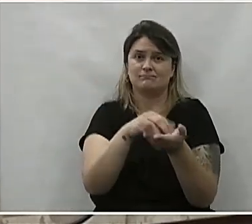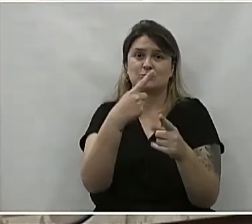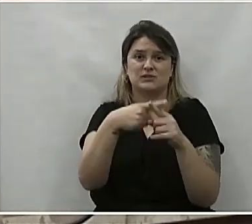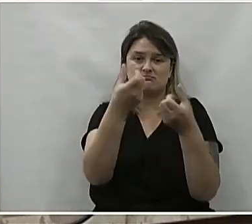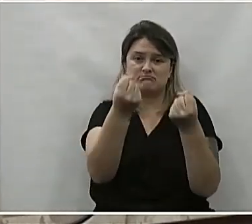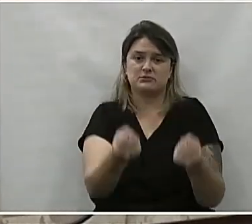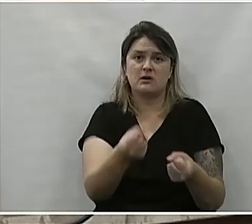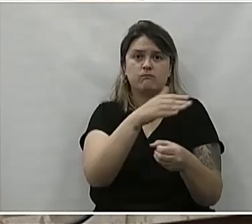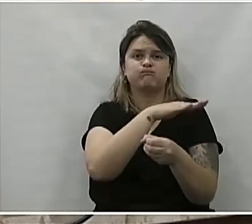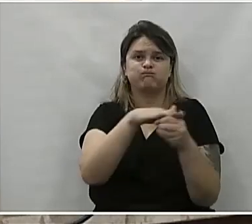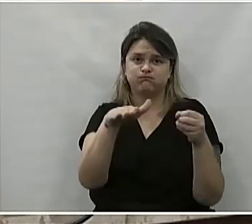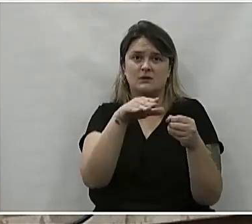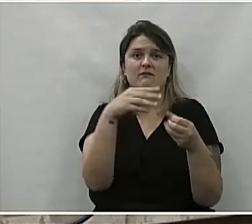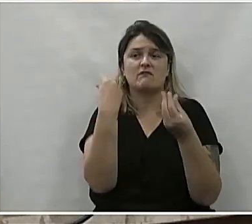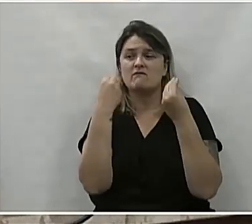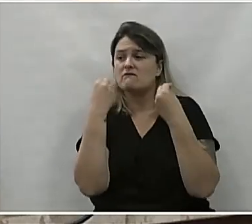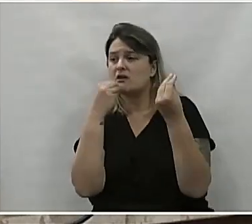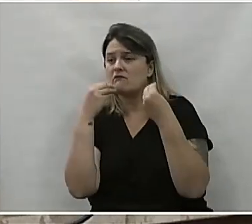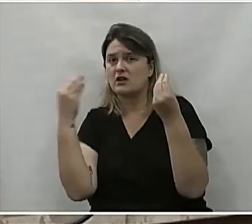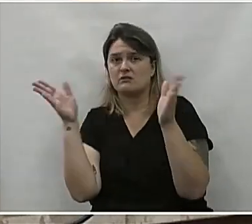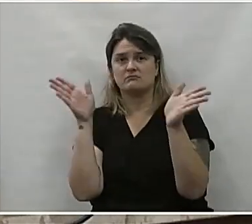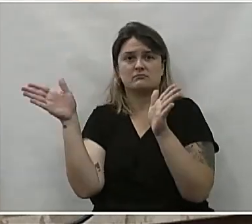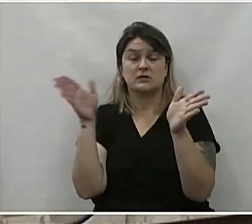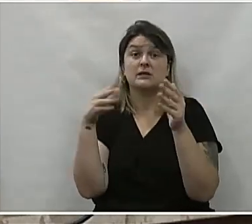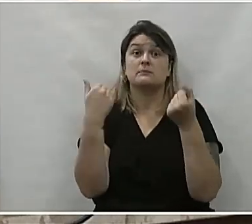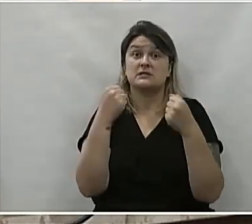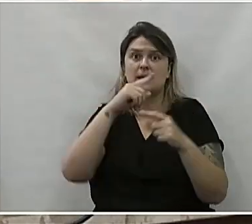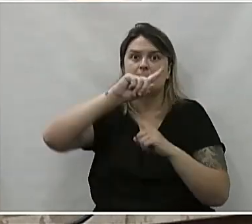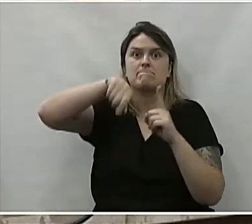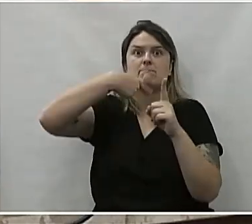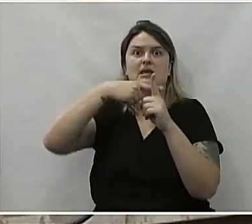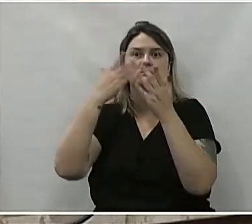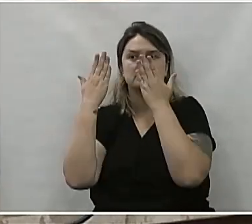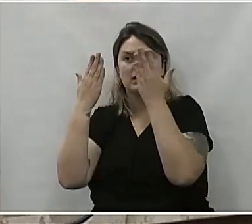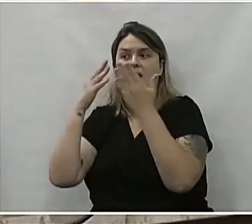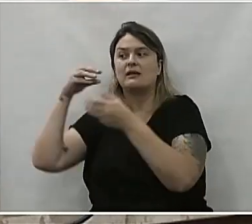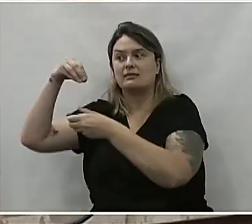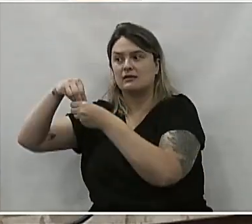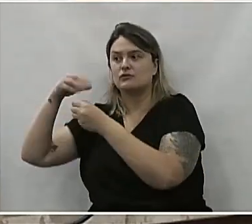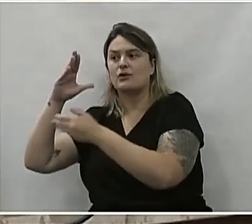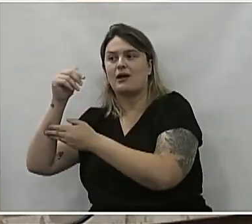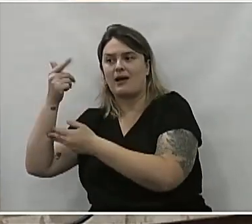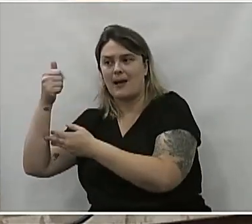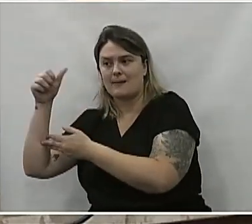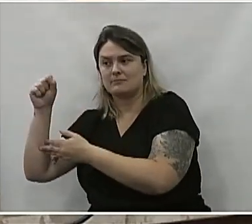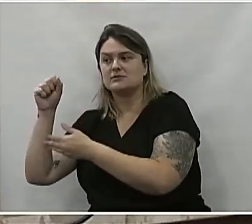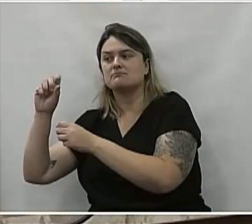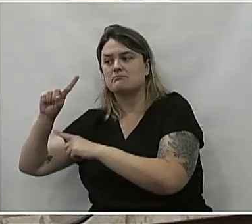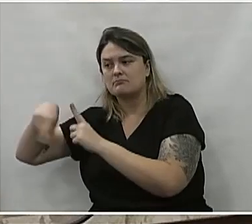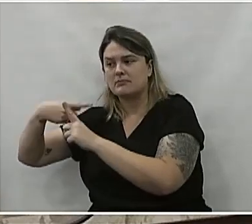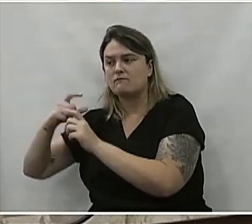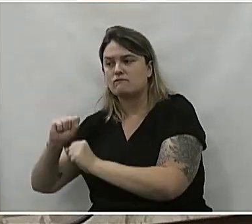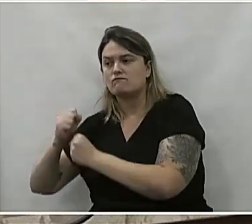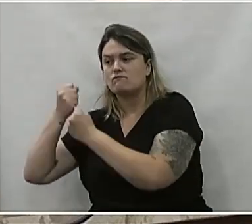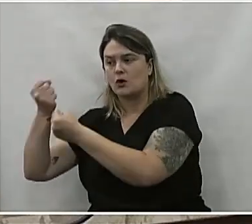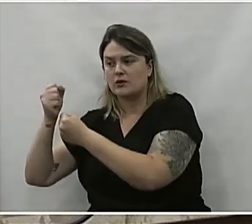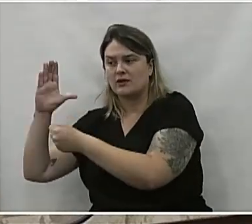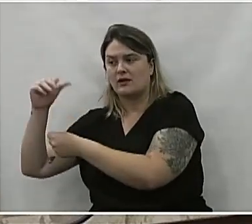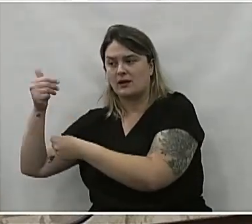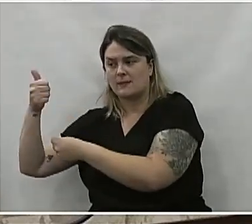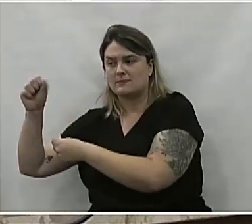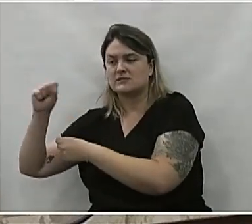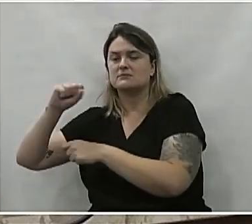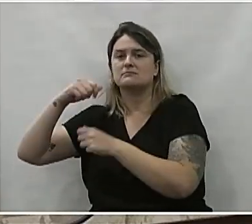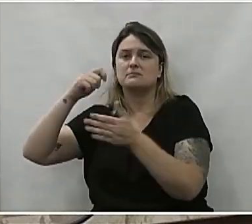Para acabar Fragilizando os dois A gente precisa Se está funcionando Dentro do CAPS Fortalece o CAPS E faz a